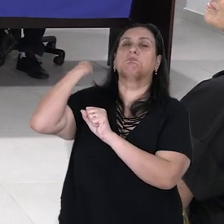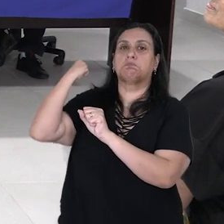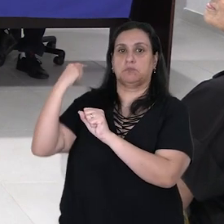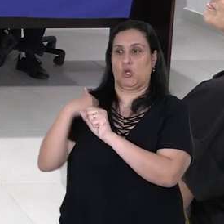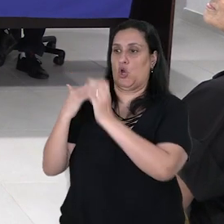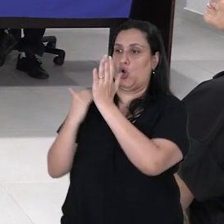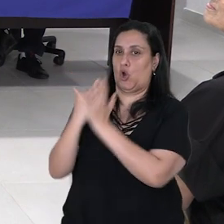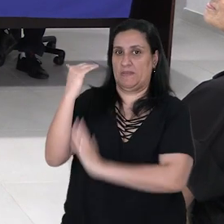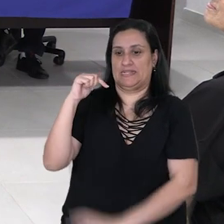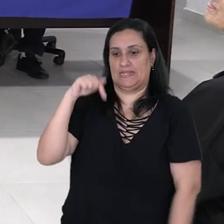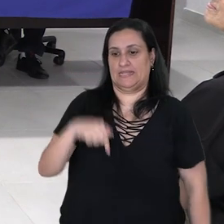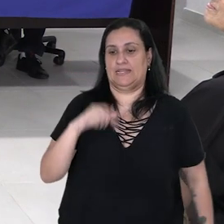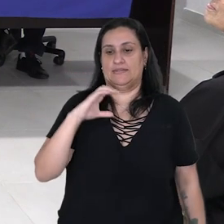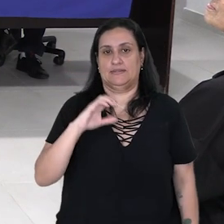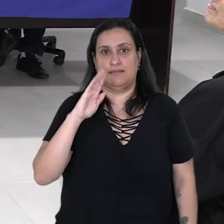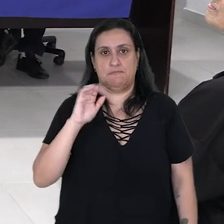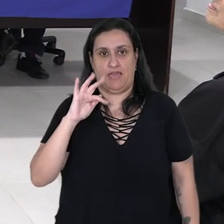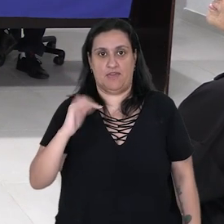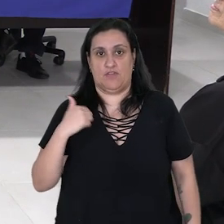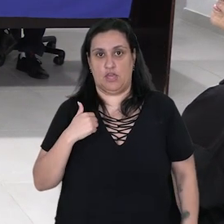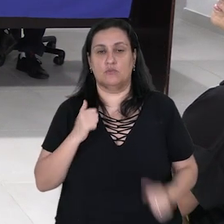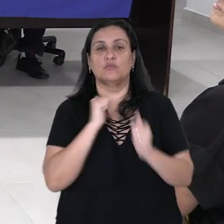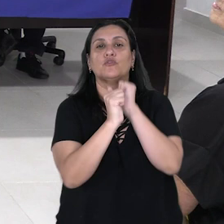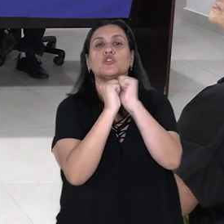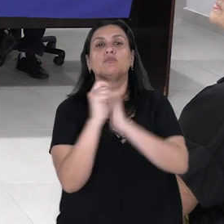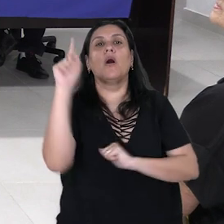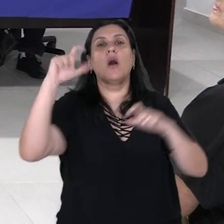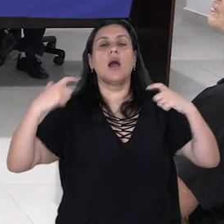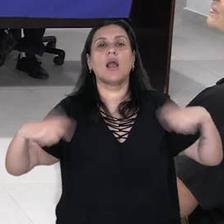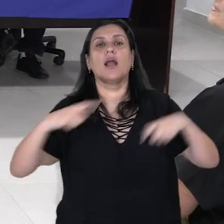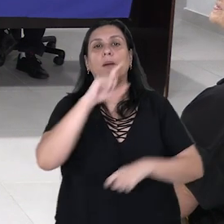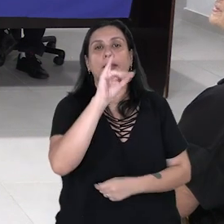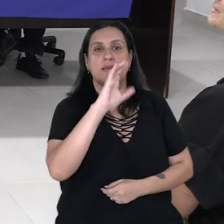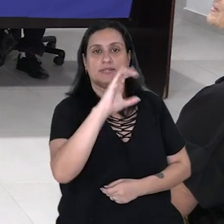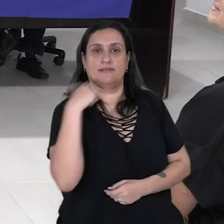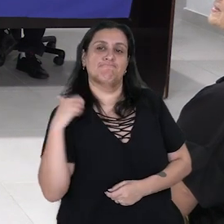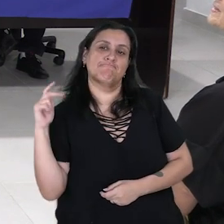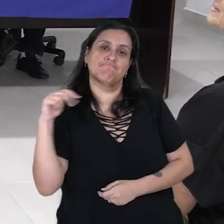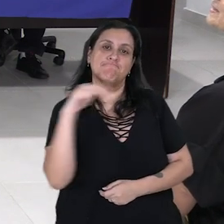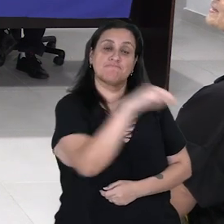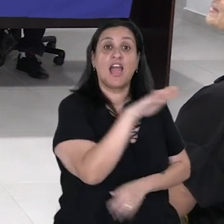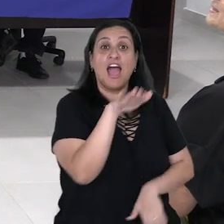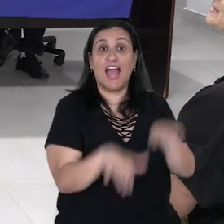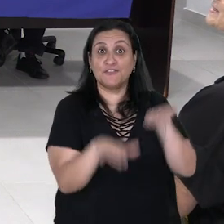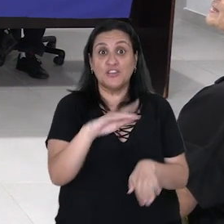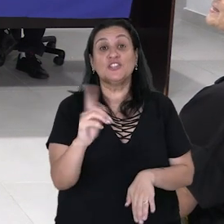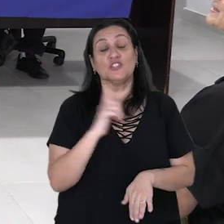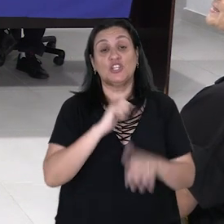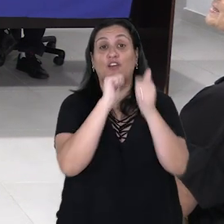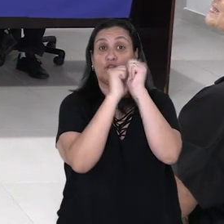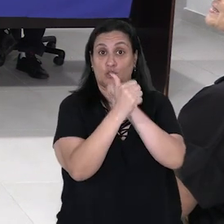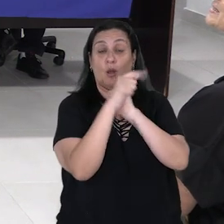Eu começando aqui no CBPF, a gente ia jogar bola lá no campo do IBC. e às vezes tinha